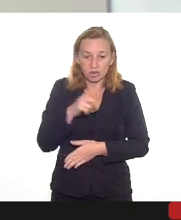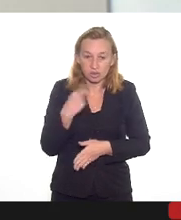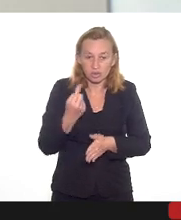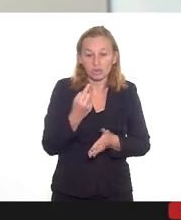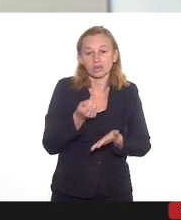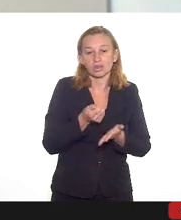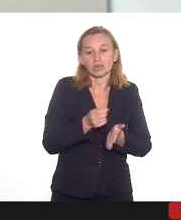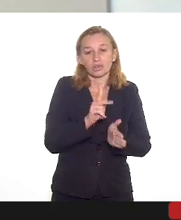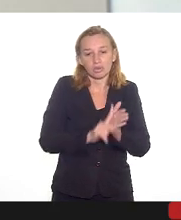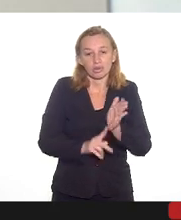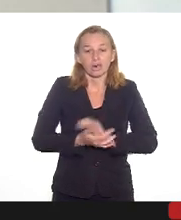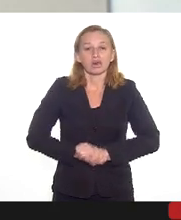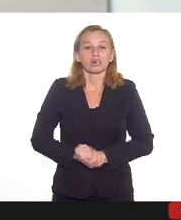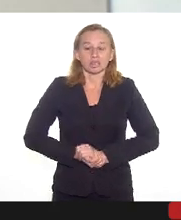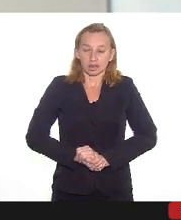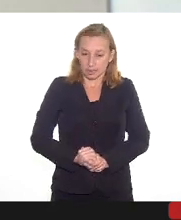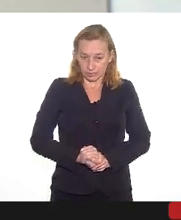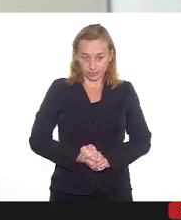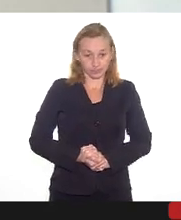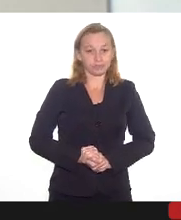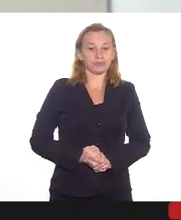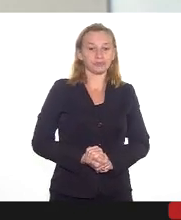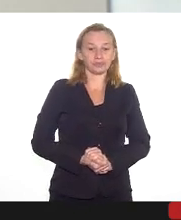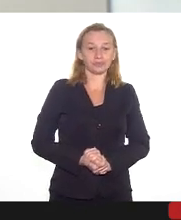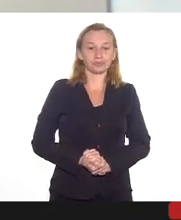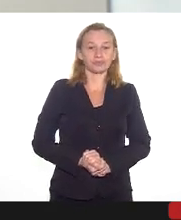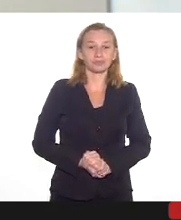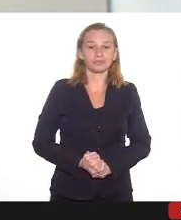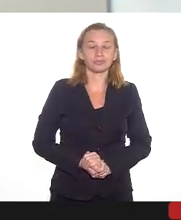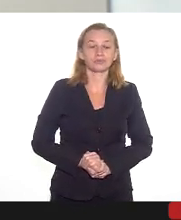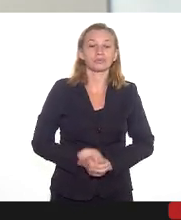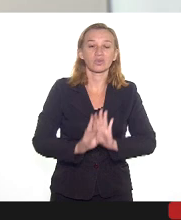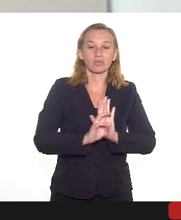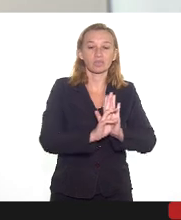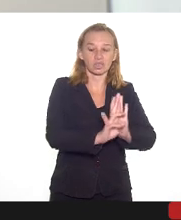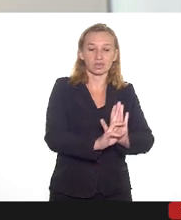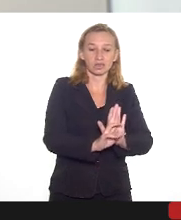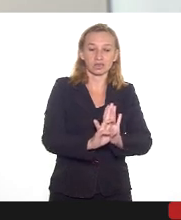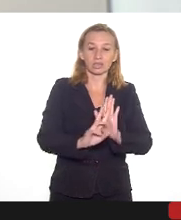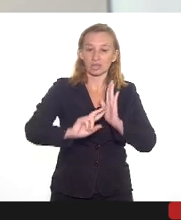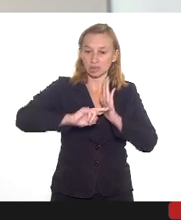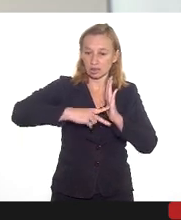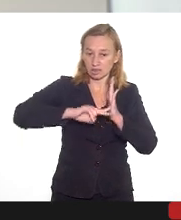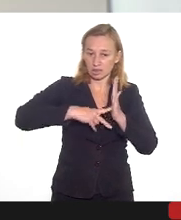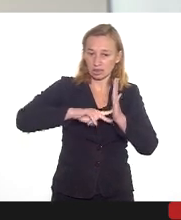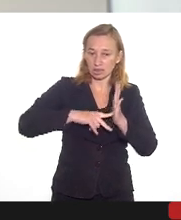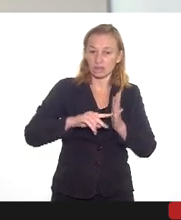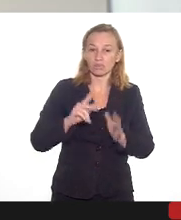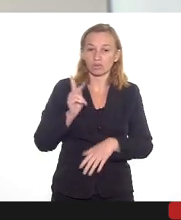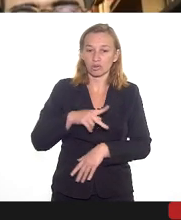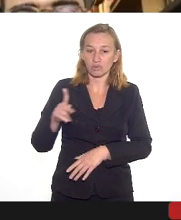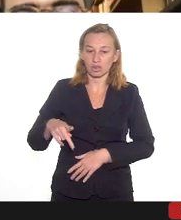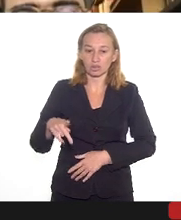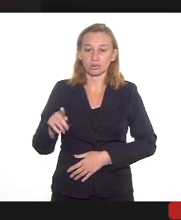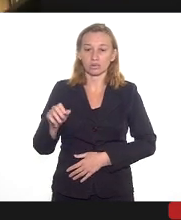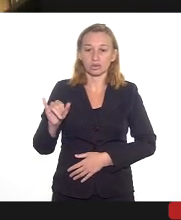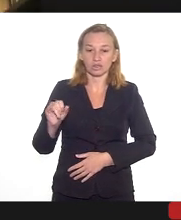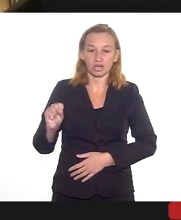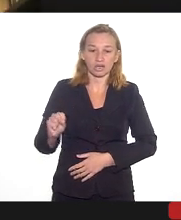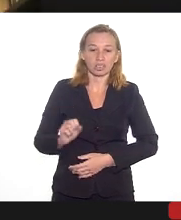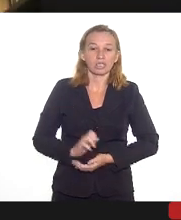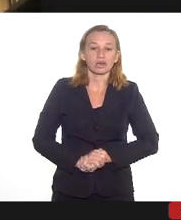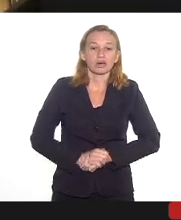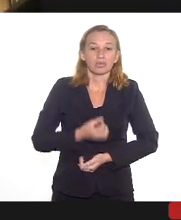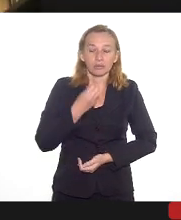agenda. Passo a palavra agora para os representantes da UPS Sindicato, Luciane e o professor Sterne.